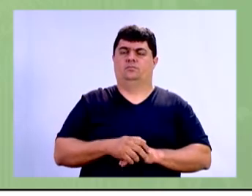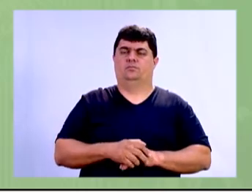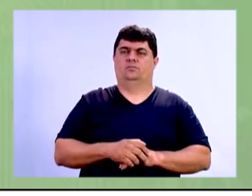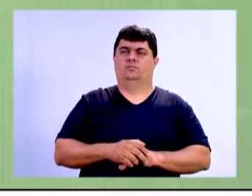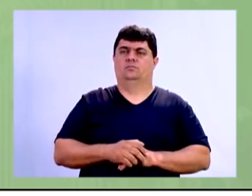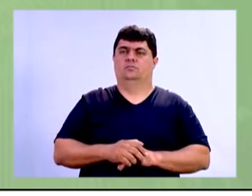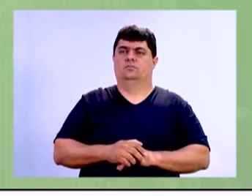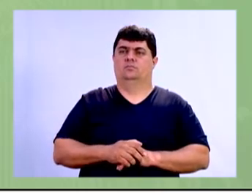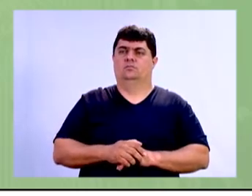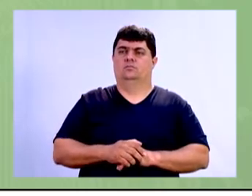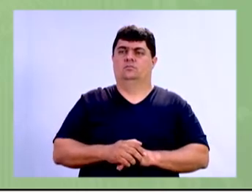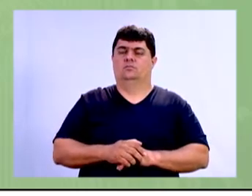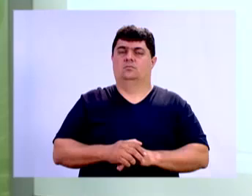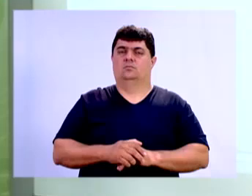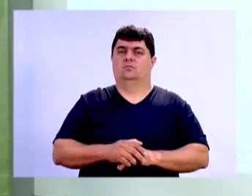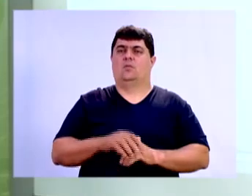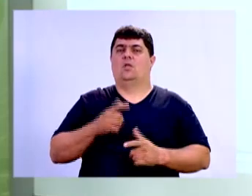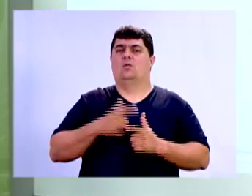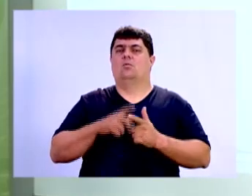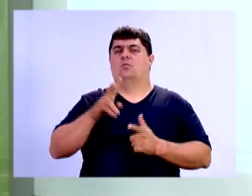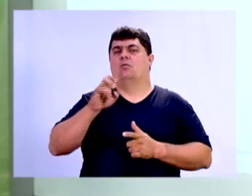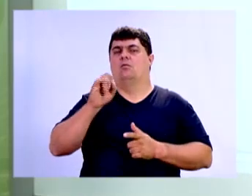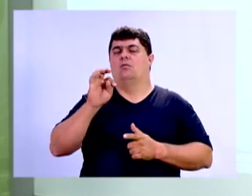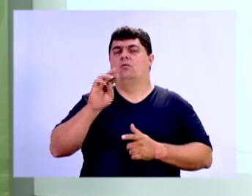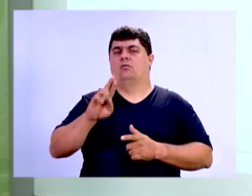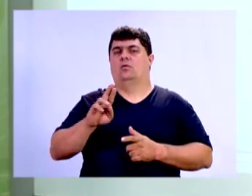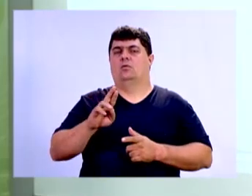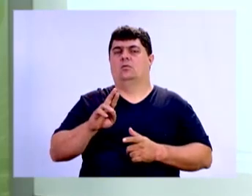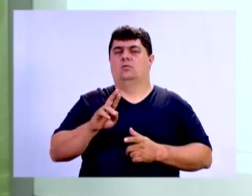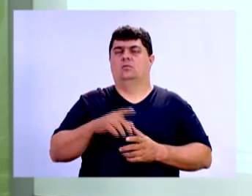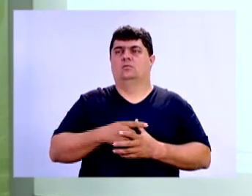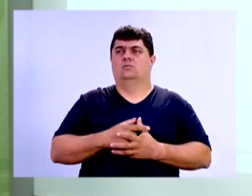armazenar o cliente. Problemas com o vetor.